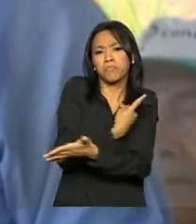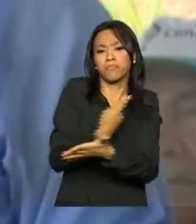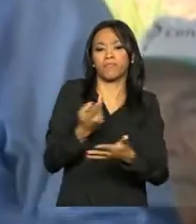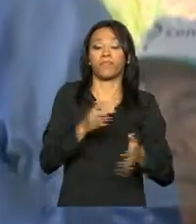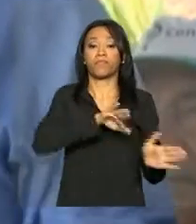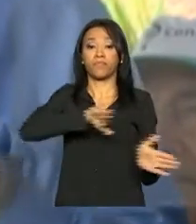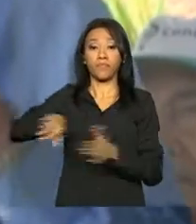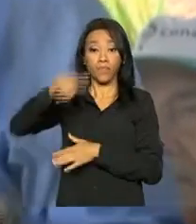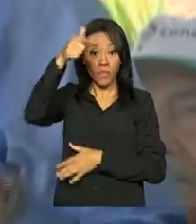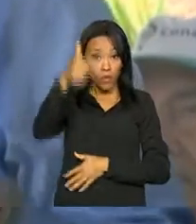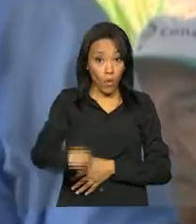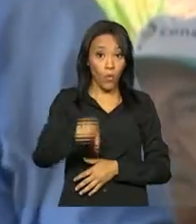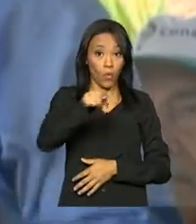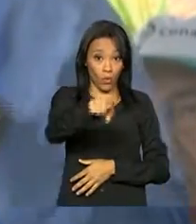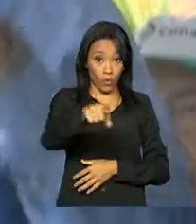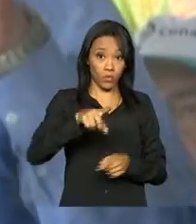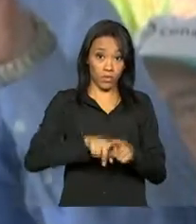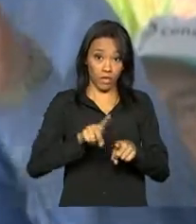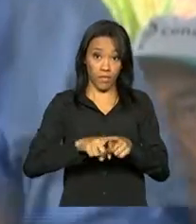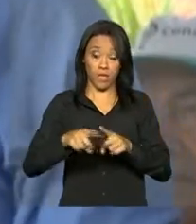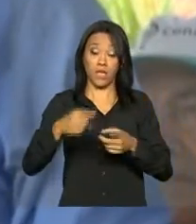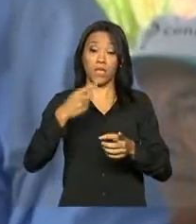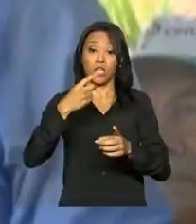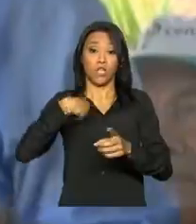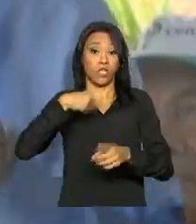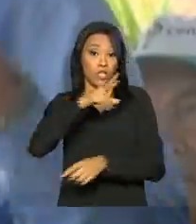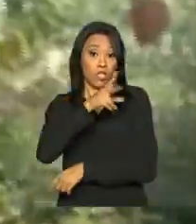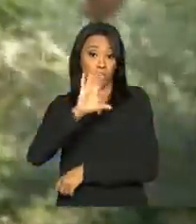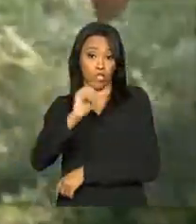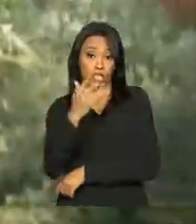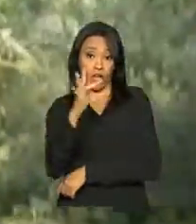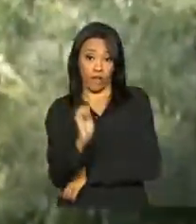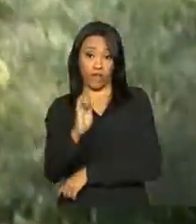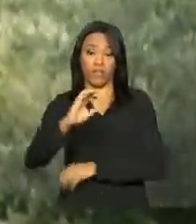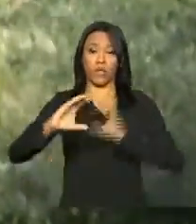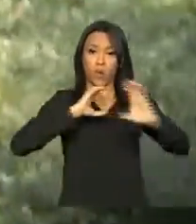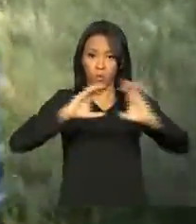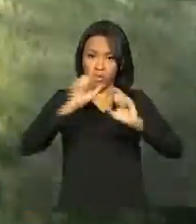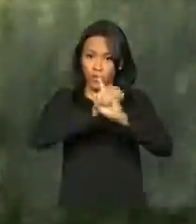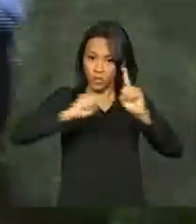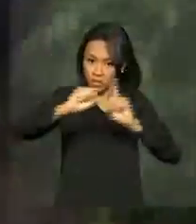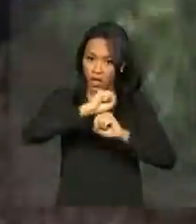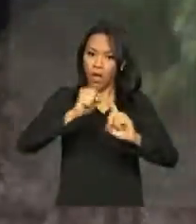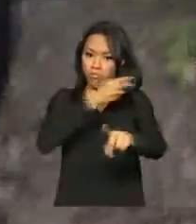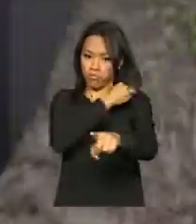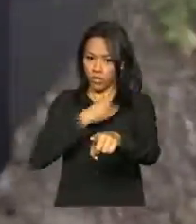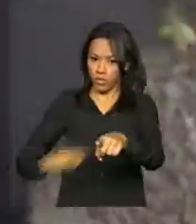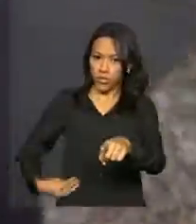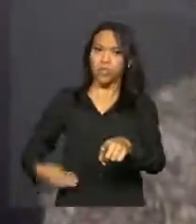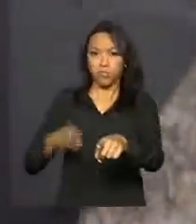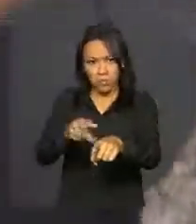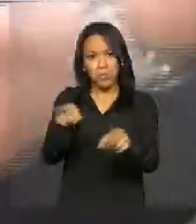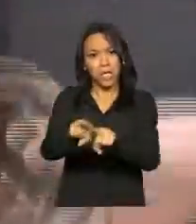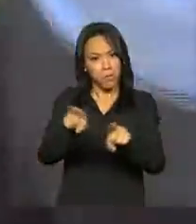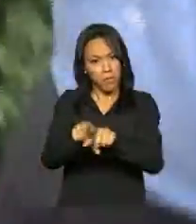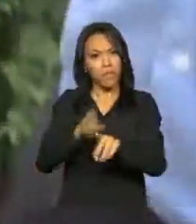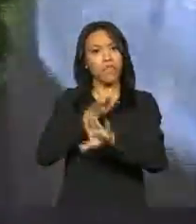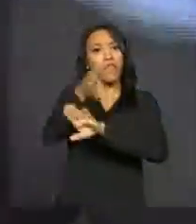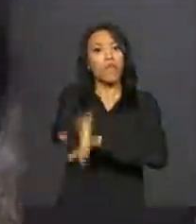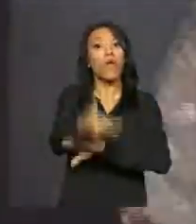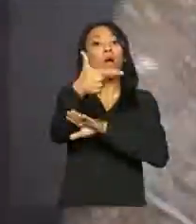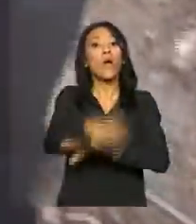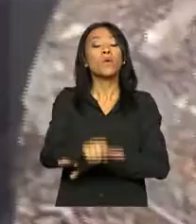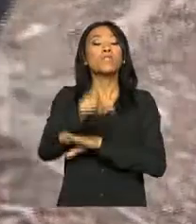chefe da secretaria de comunicação social da presidência da república edinho silva também participou neste sábado em maceió